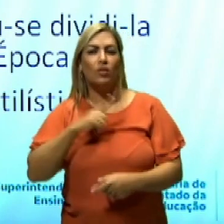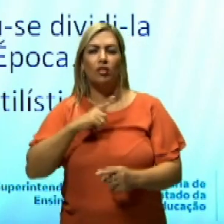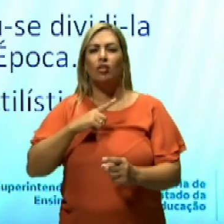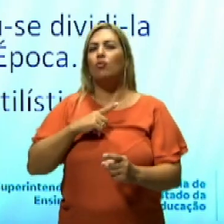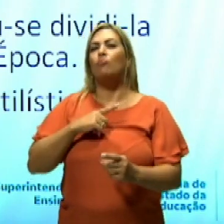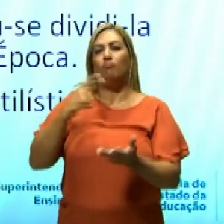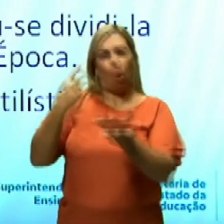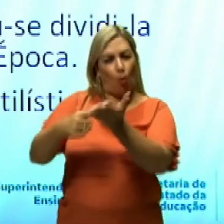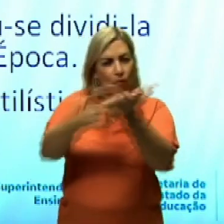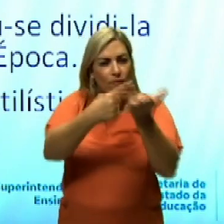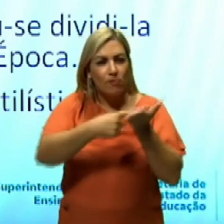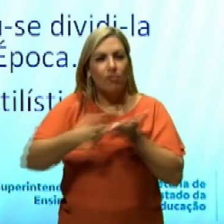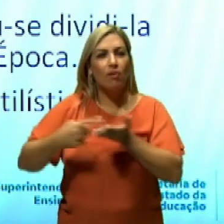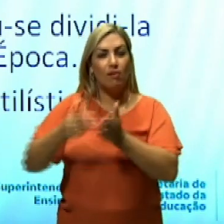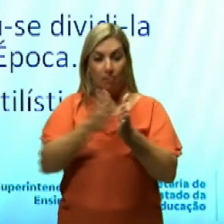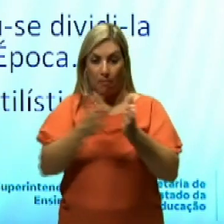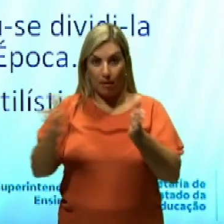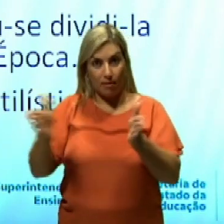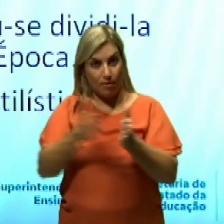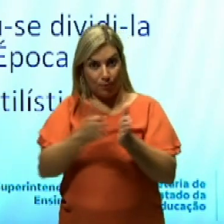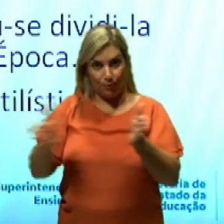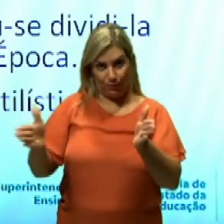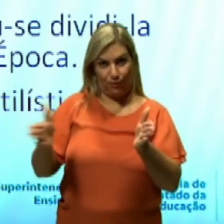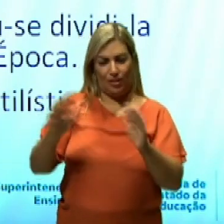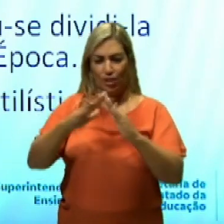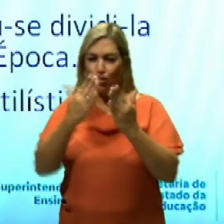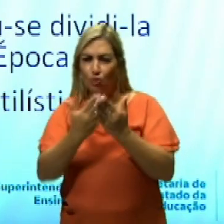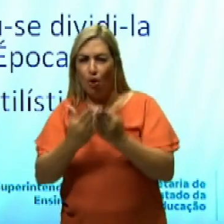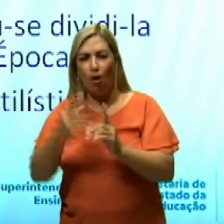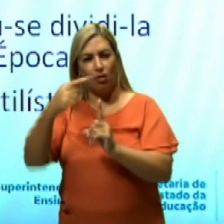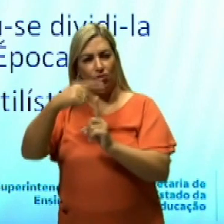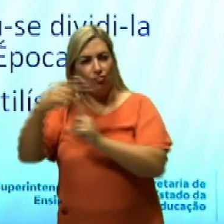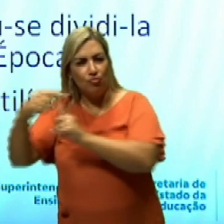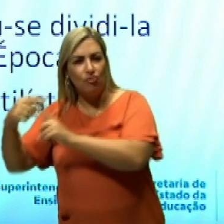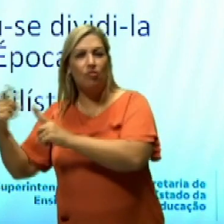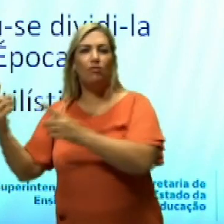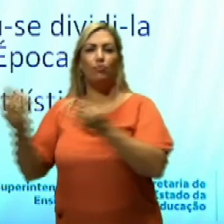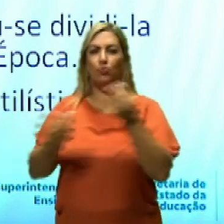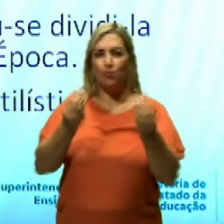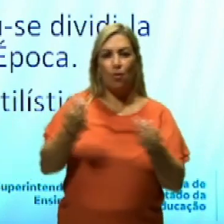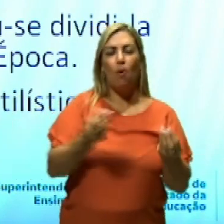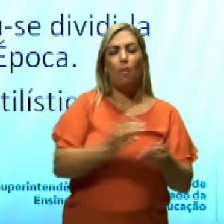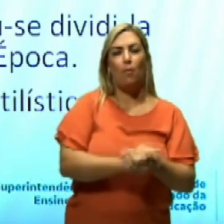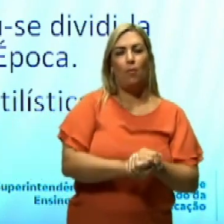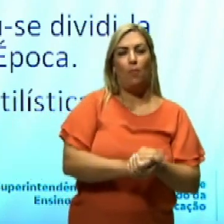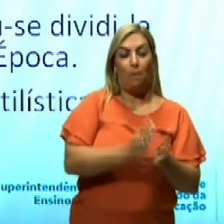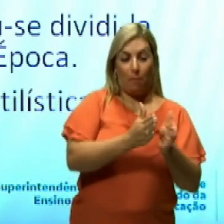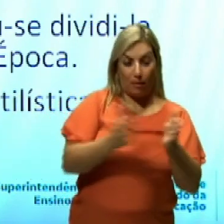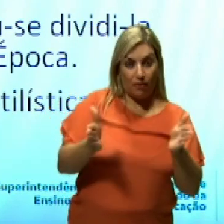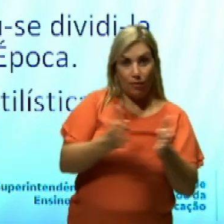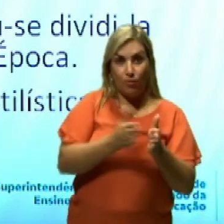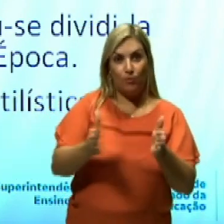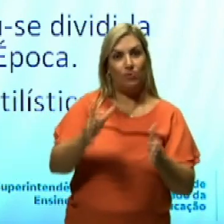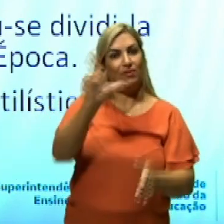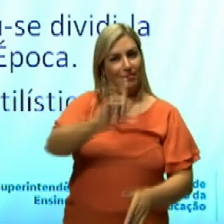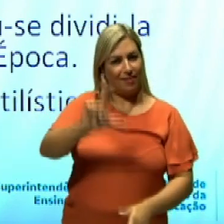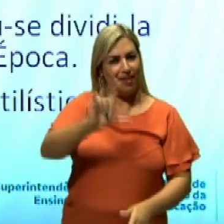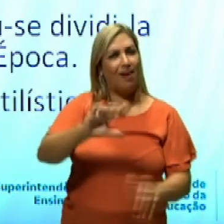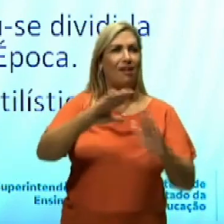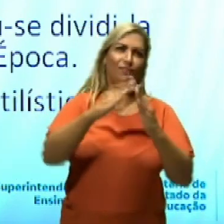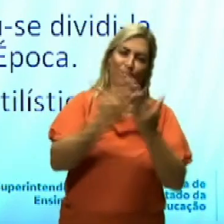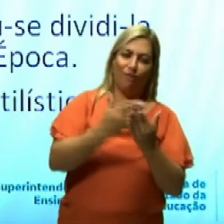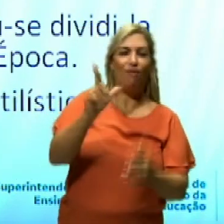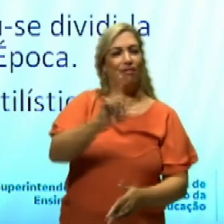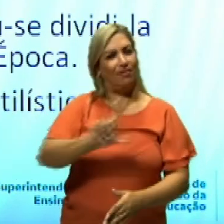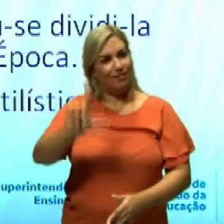convencionados períodos escolas estilos que são chamados então de períodos literários escolas